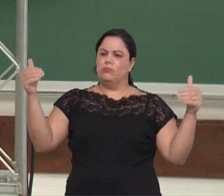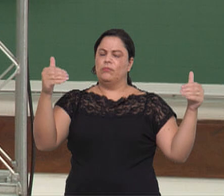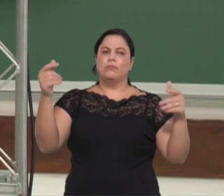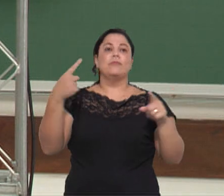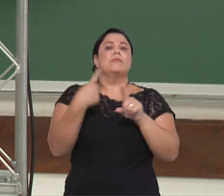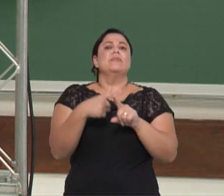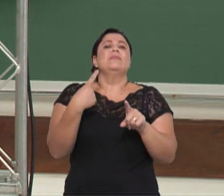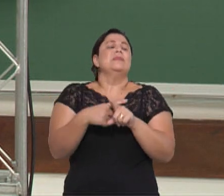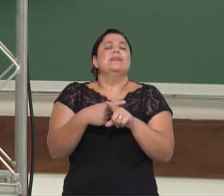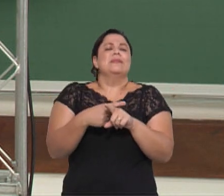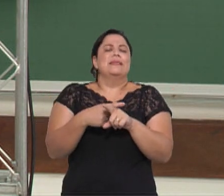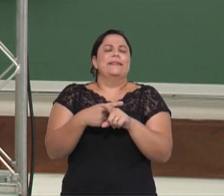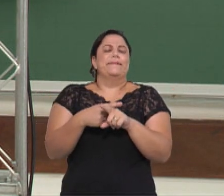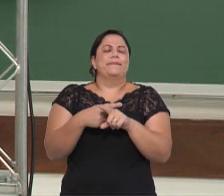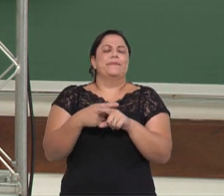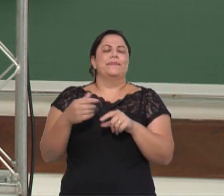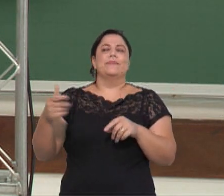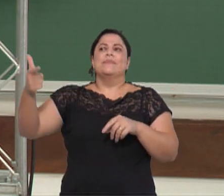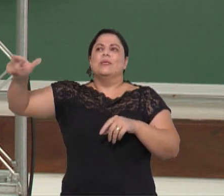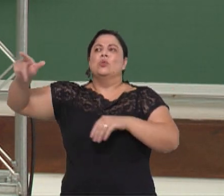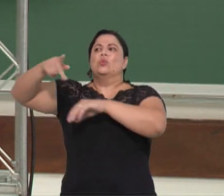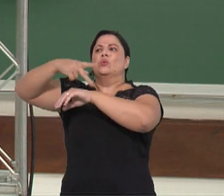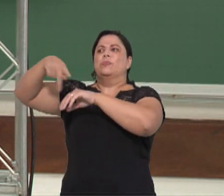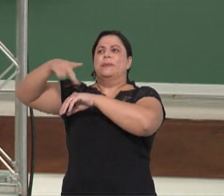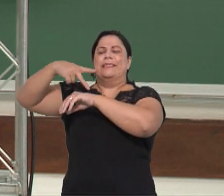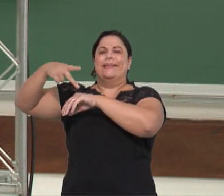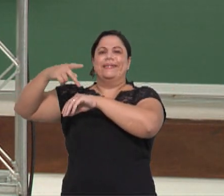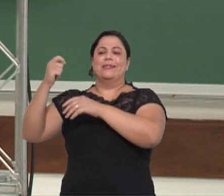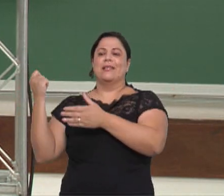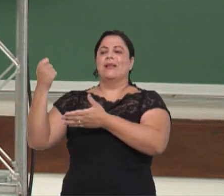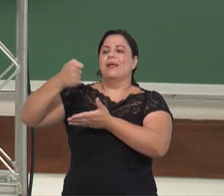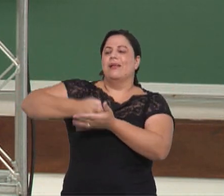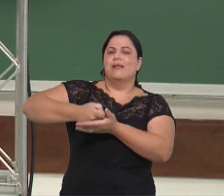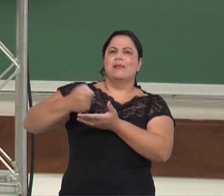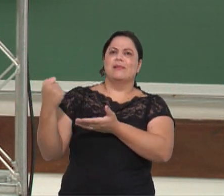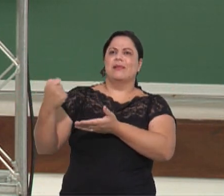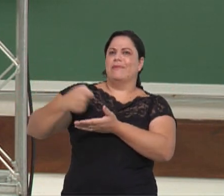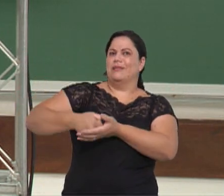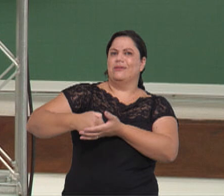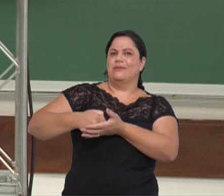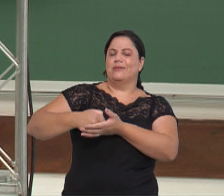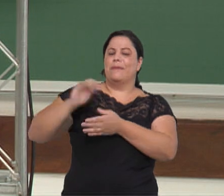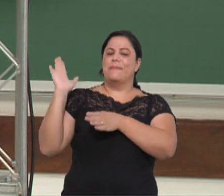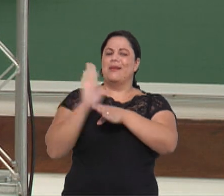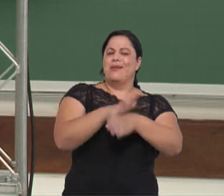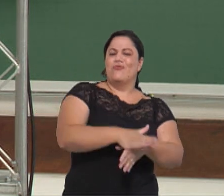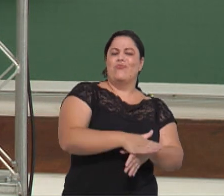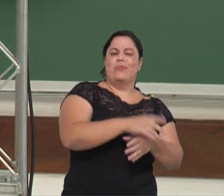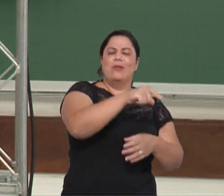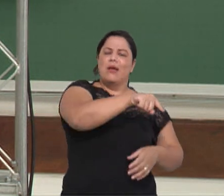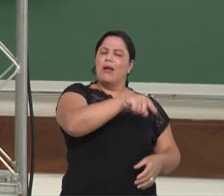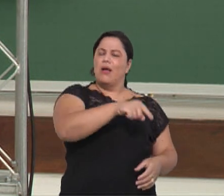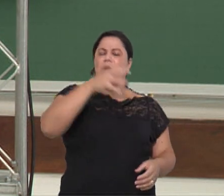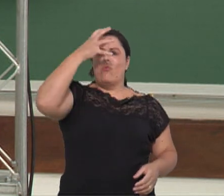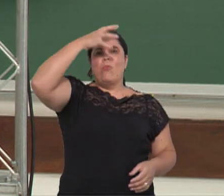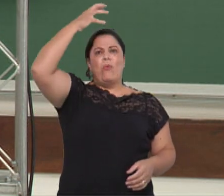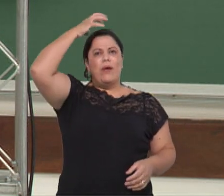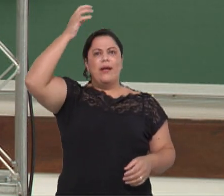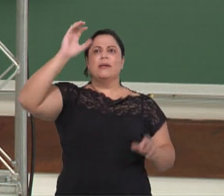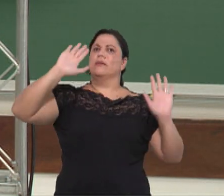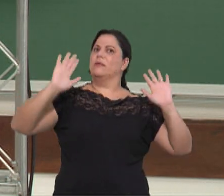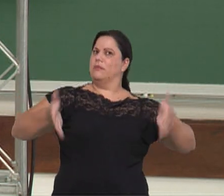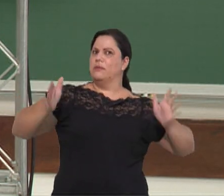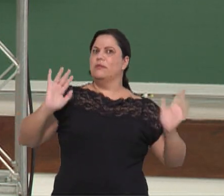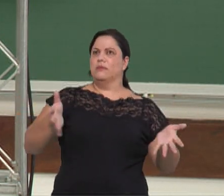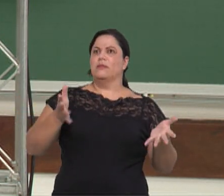investir tantos recursos para devolver o trono para um rei que já estava preso. Porque se aquele modelo desse certo